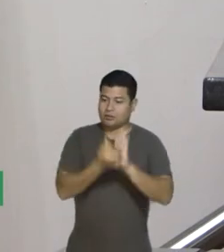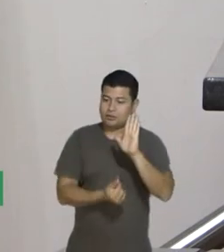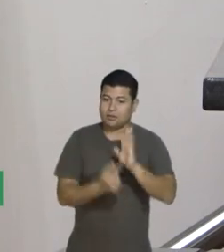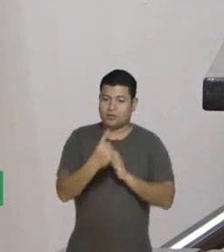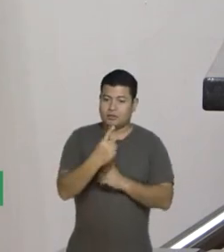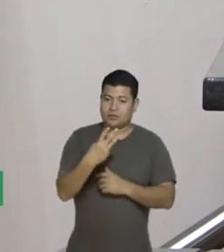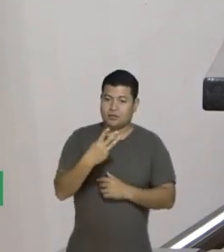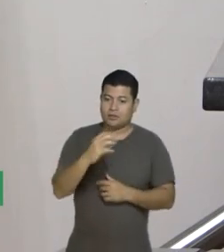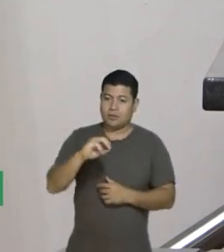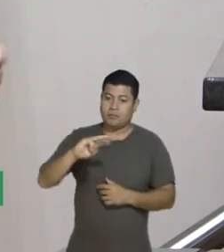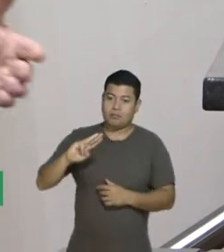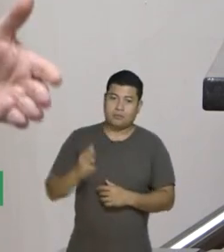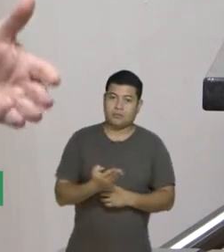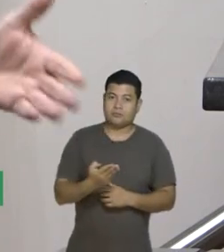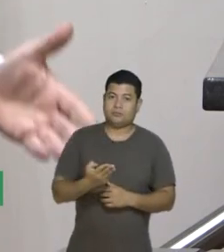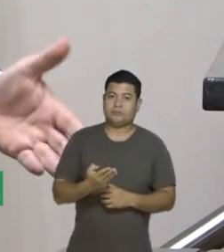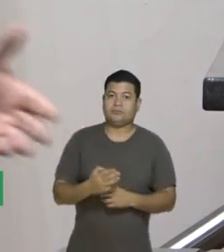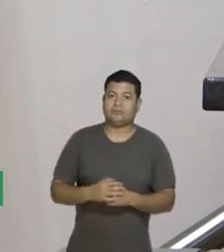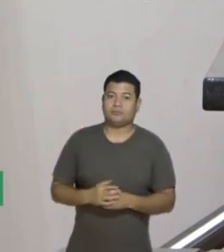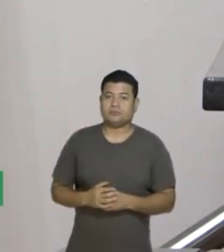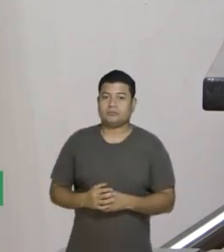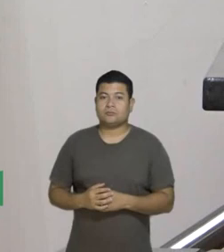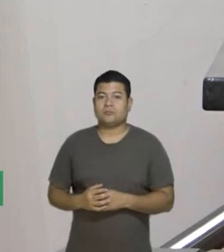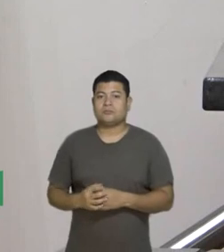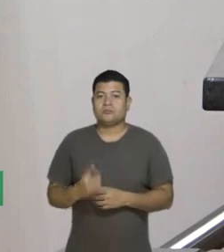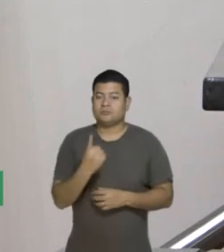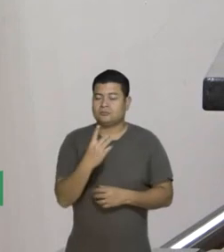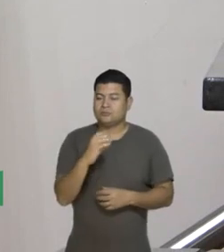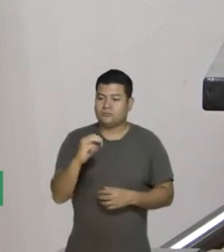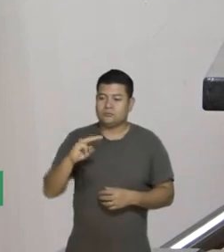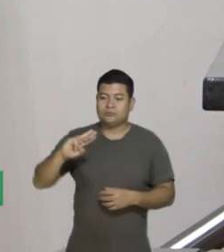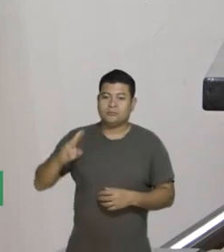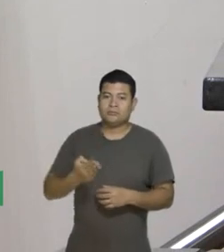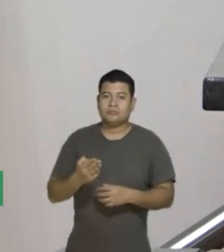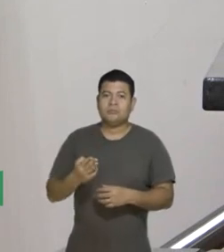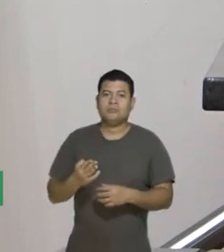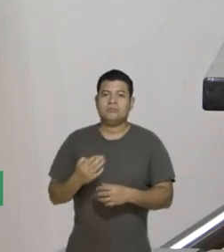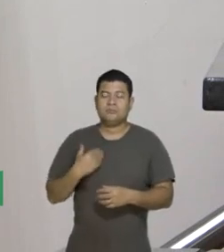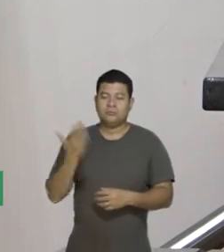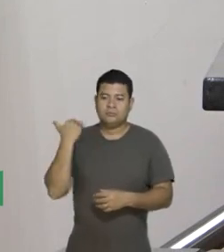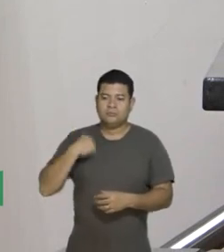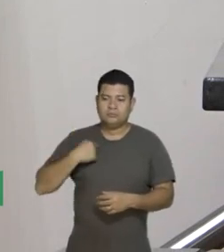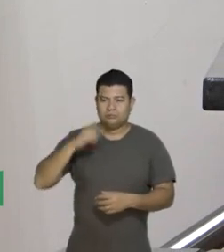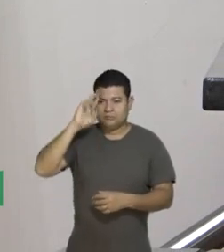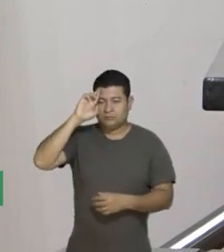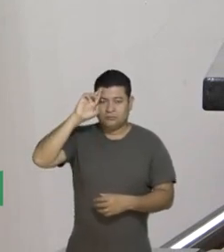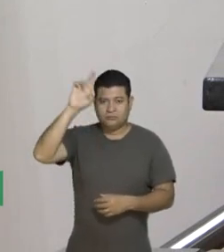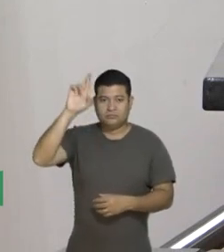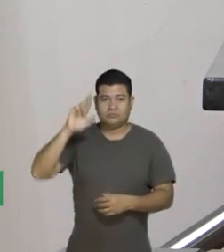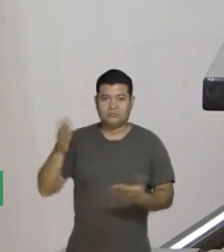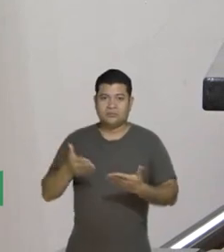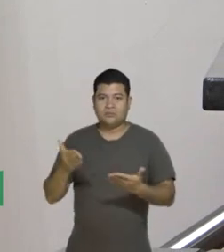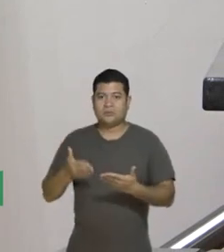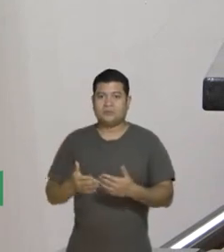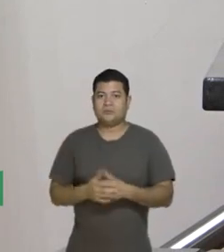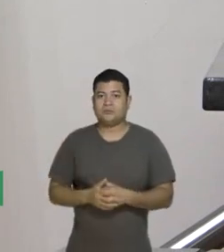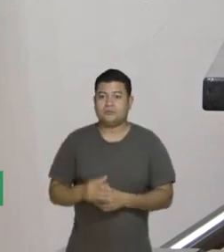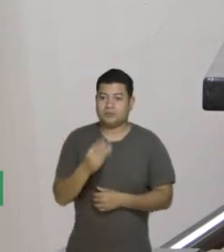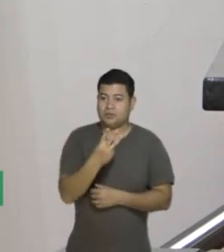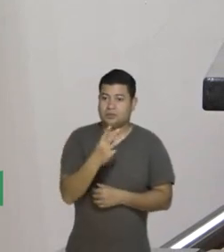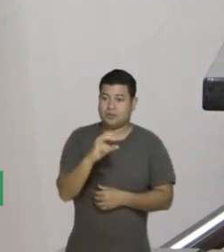milhões, 100 milhões a quando entramos, e está agora com quase 300 milhões de reais em apenas 6 anos.